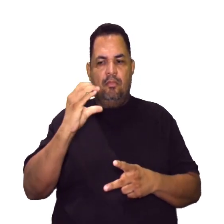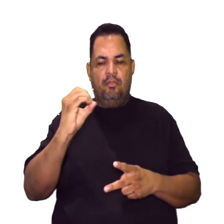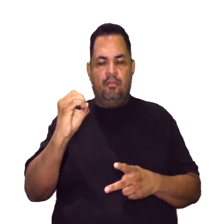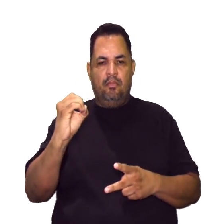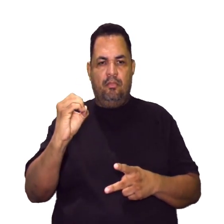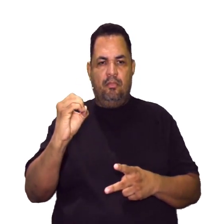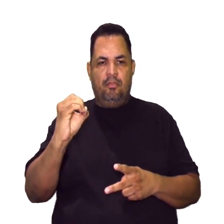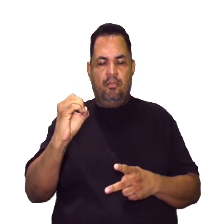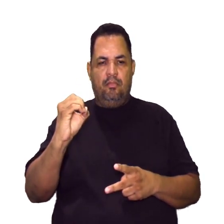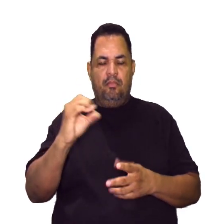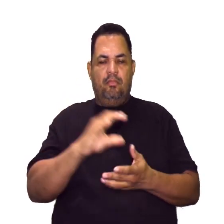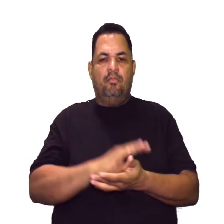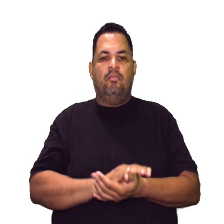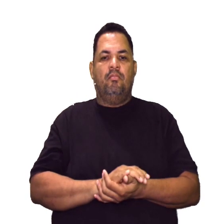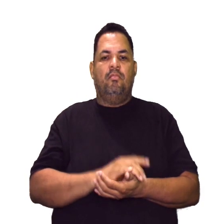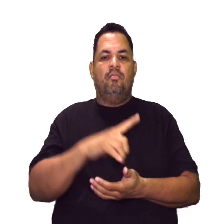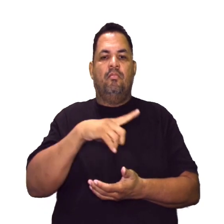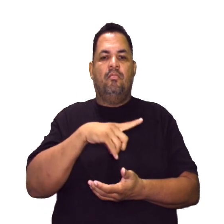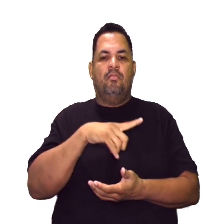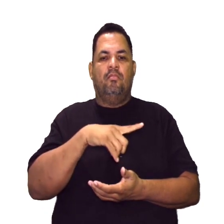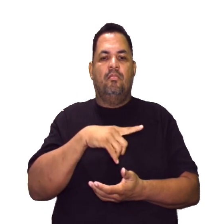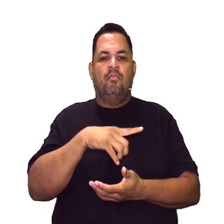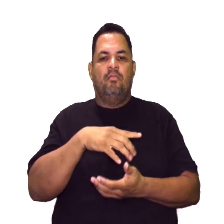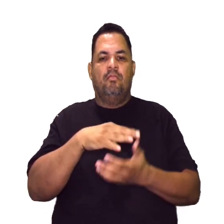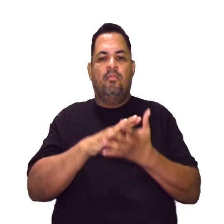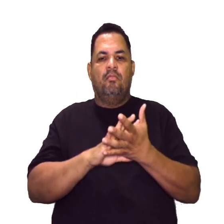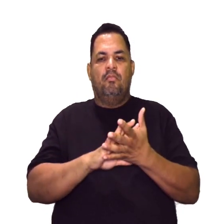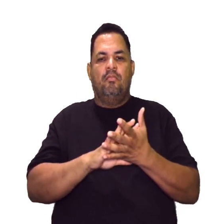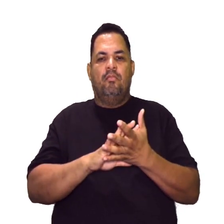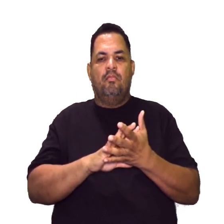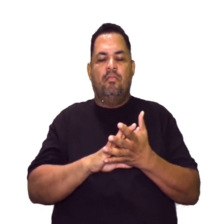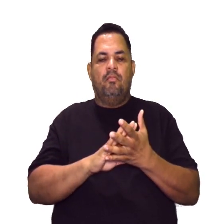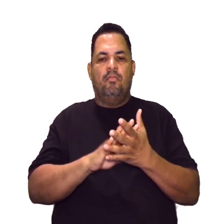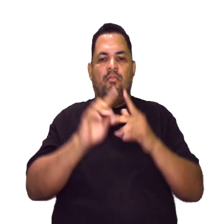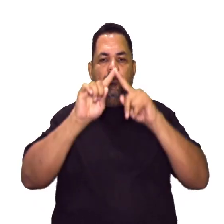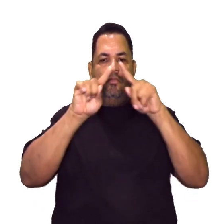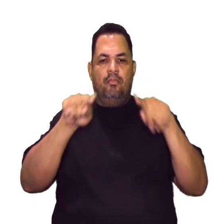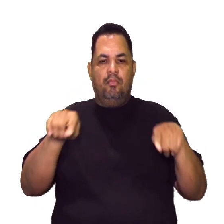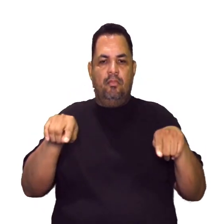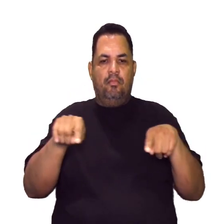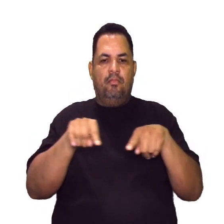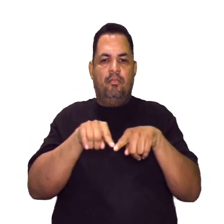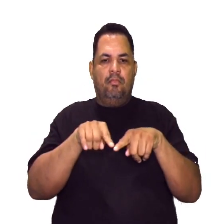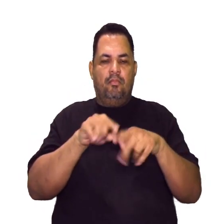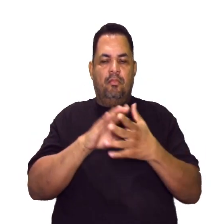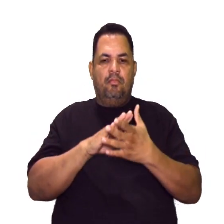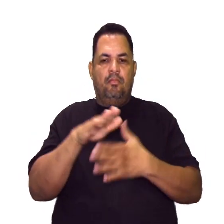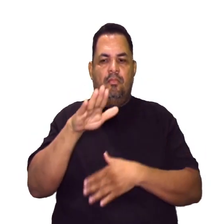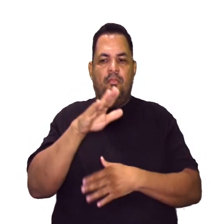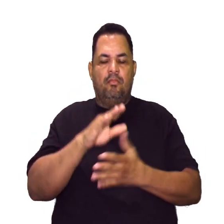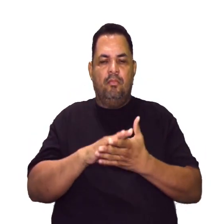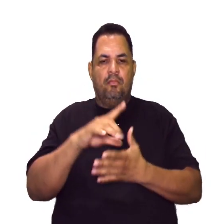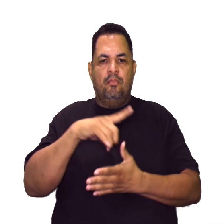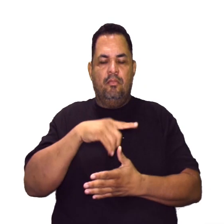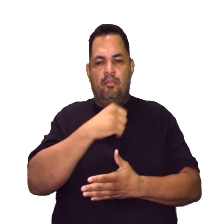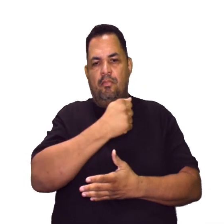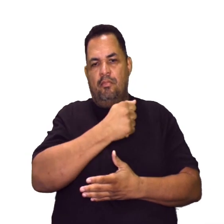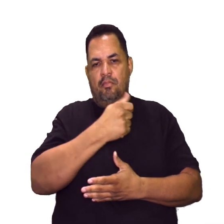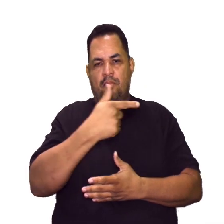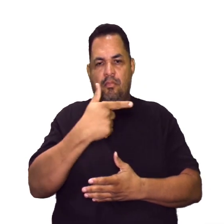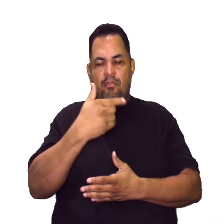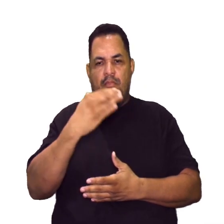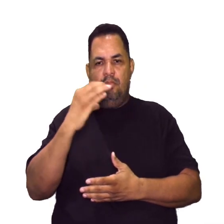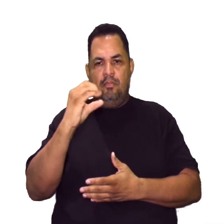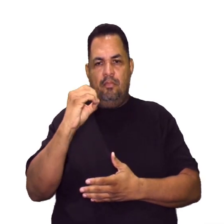180 graus. Nós temos aqui uma trigonal plana. Vocês viram que quando o ângulo é 120,